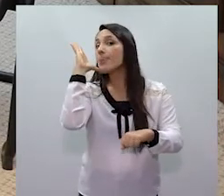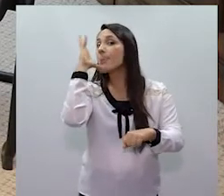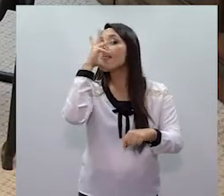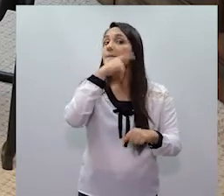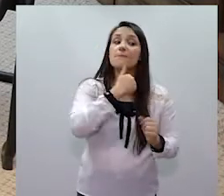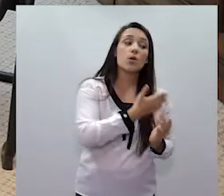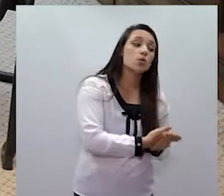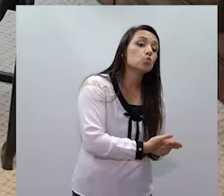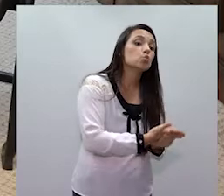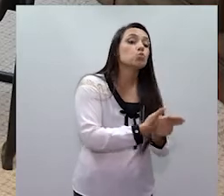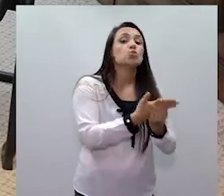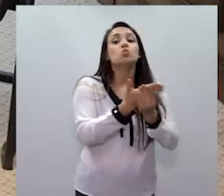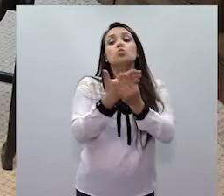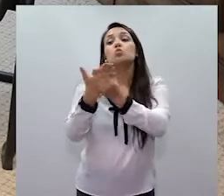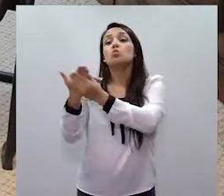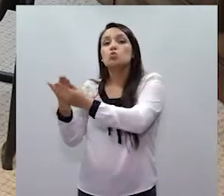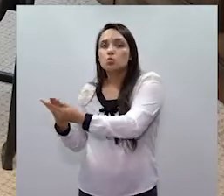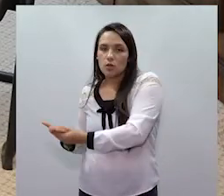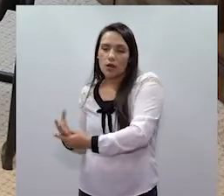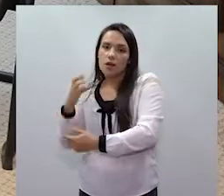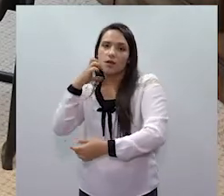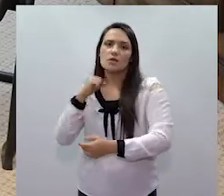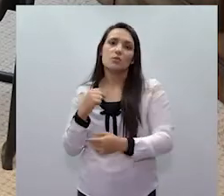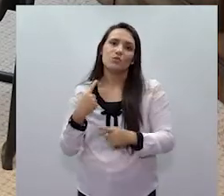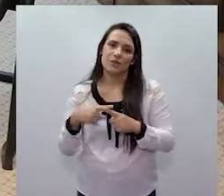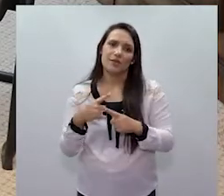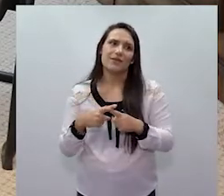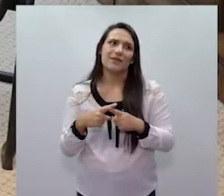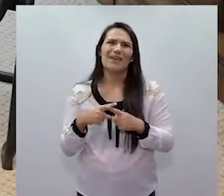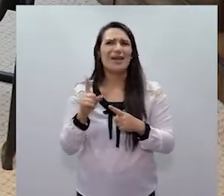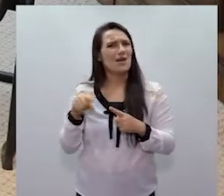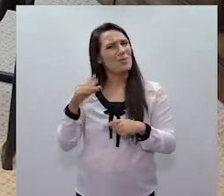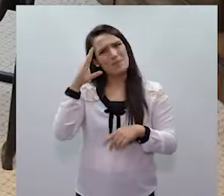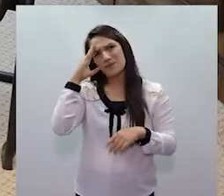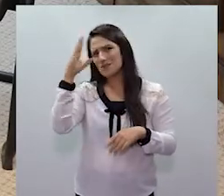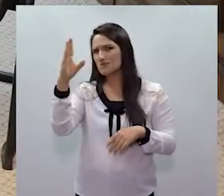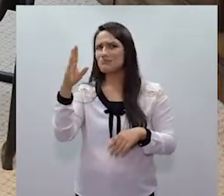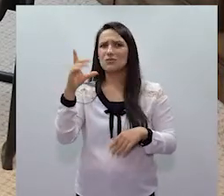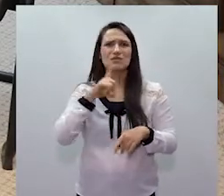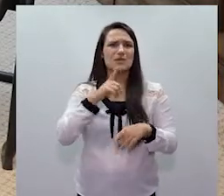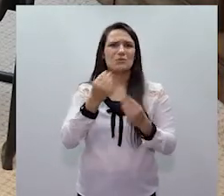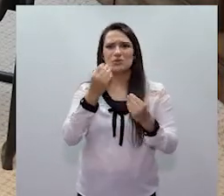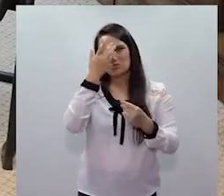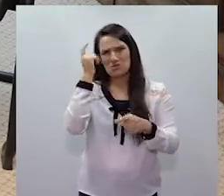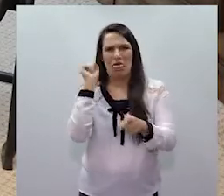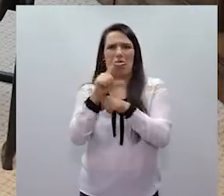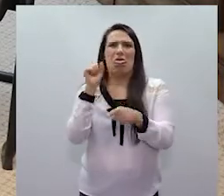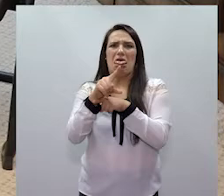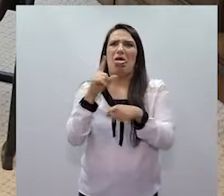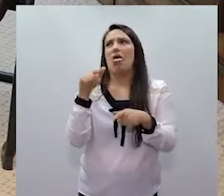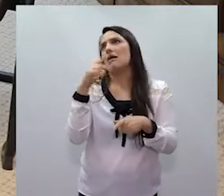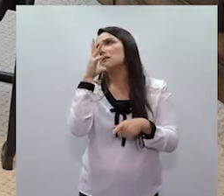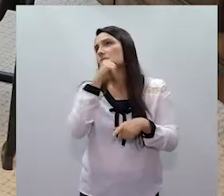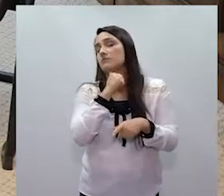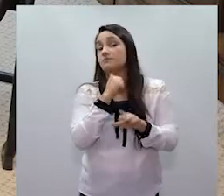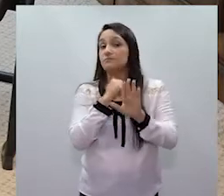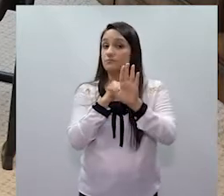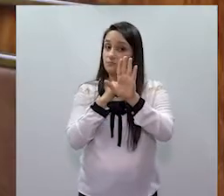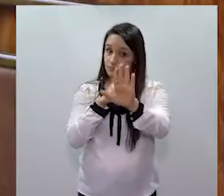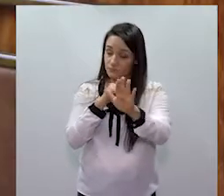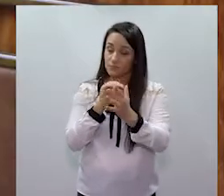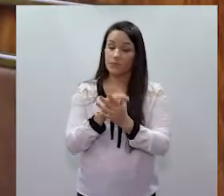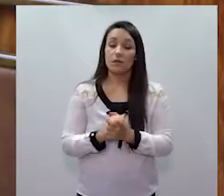né? Eu pergunto até porque essa é uma das principais críticas assim, ao assunto, né? Ah, mas demora muito, enfim.